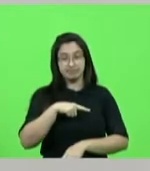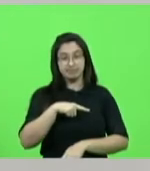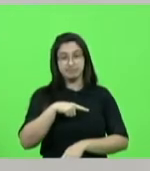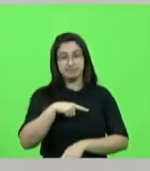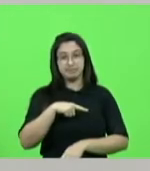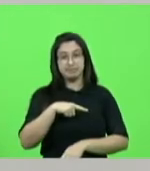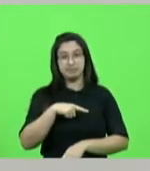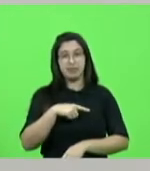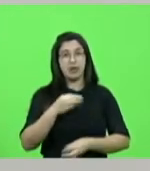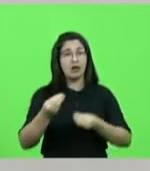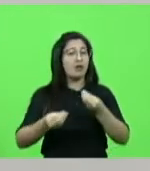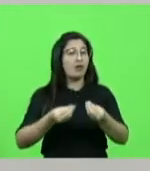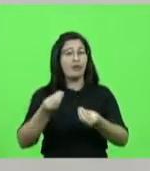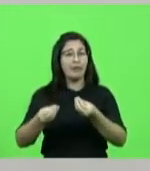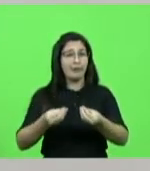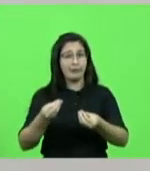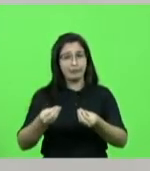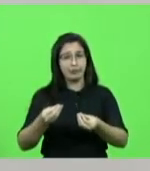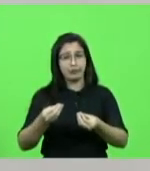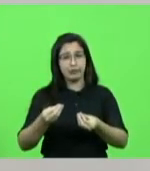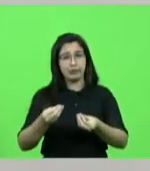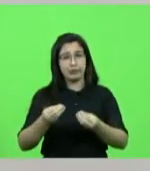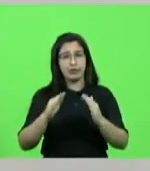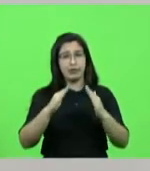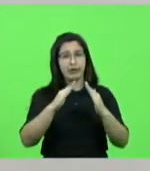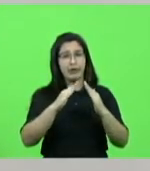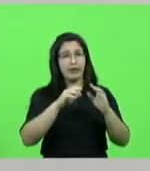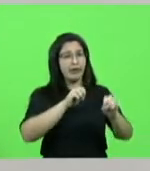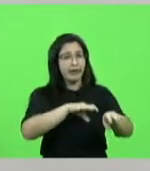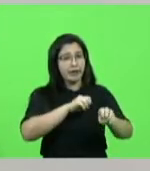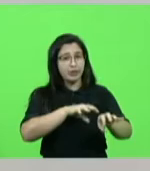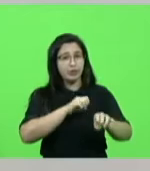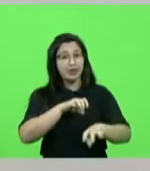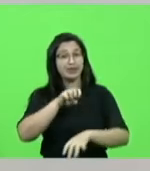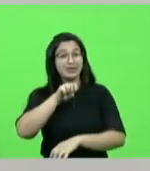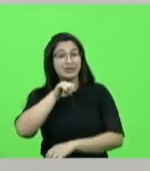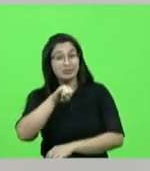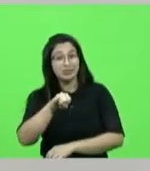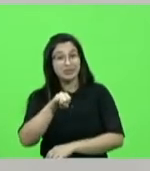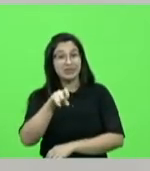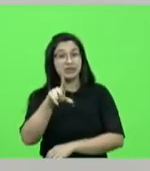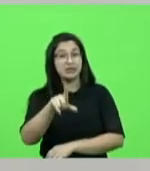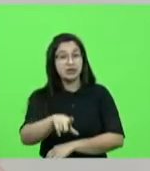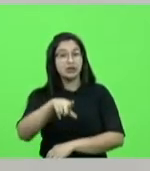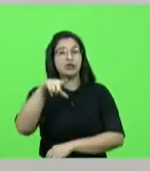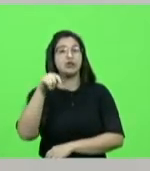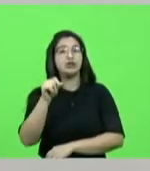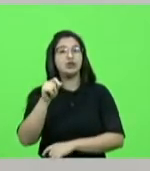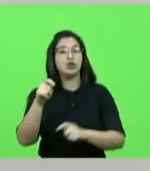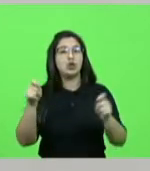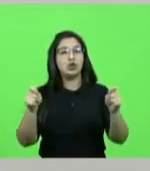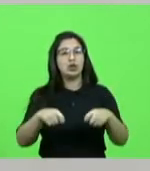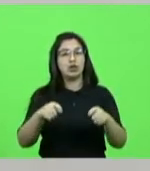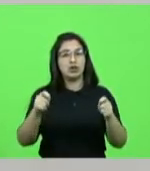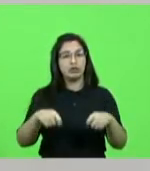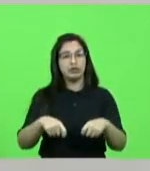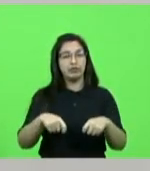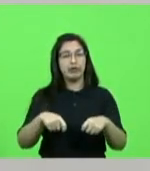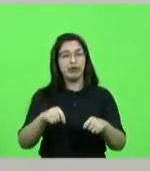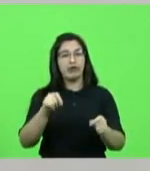como será a educação se optarmos para